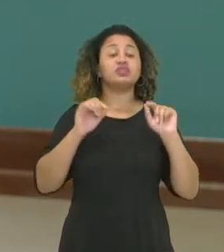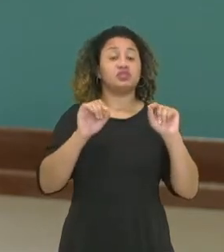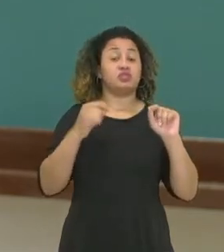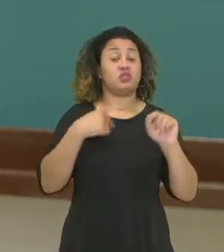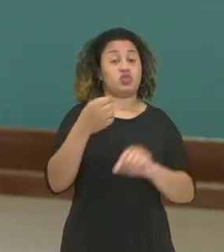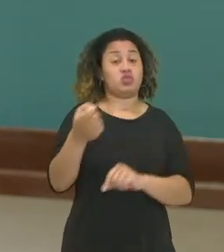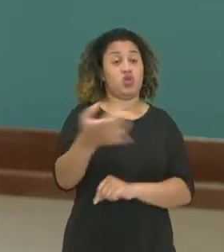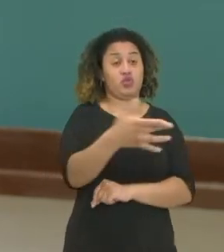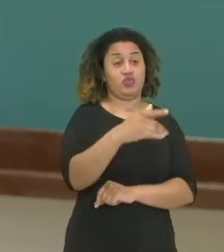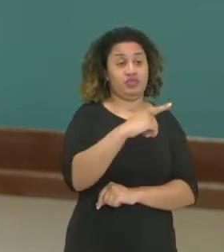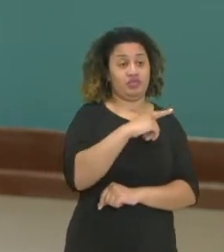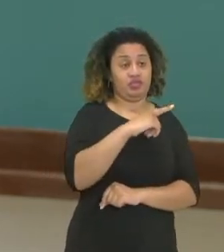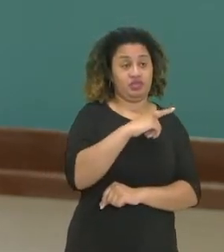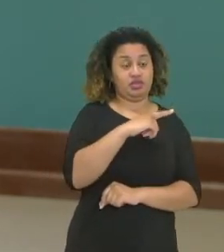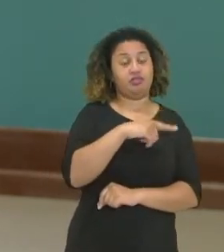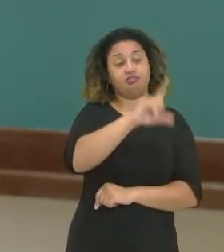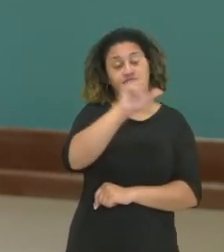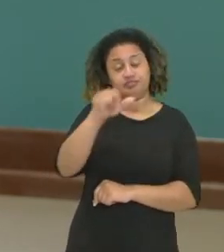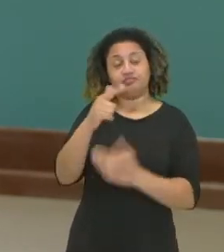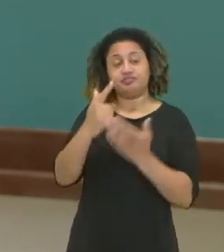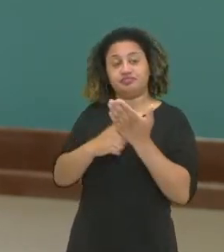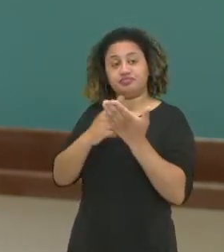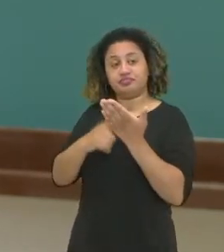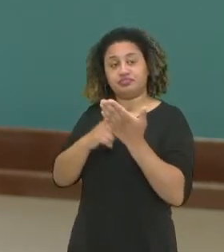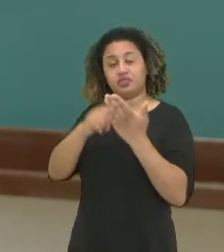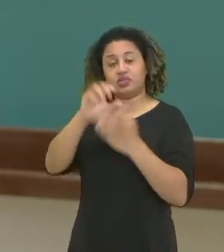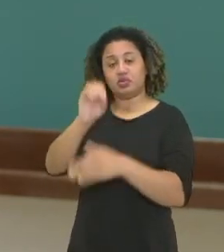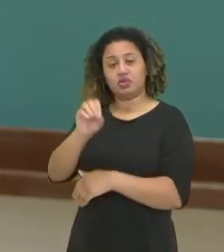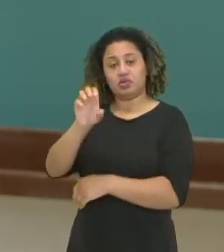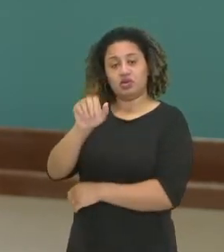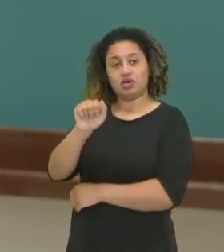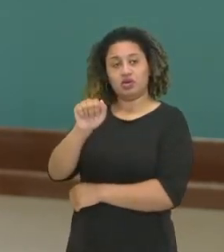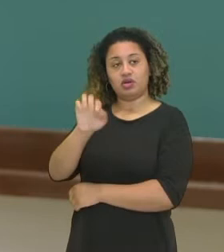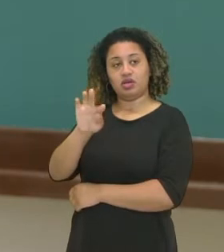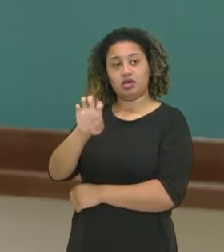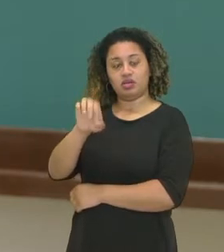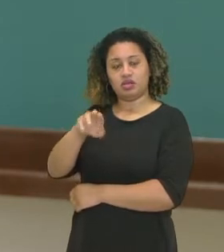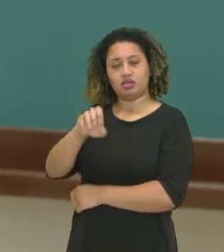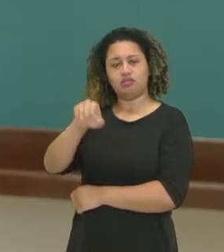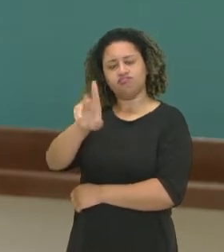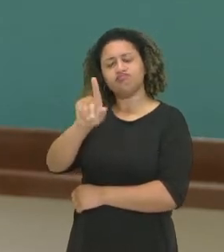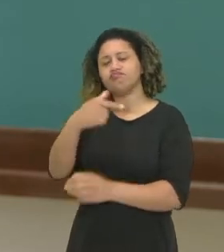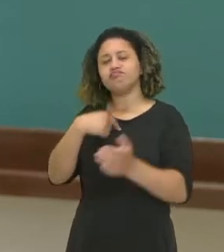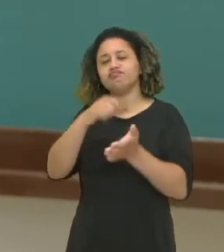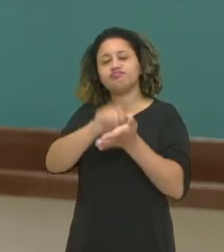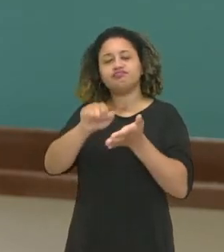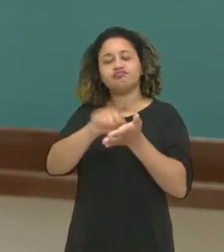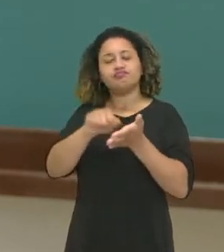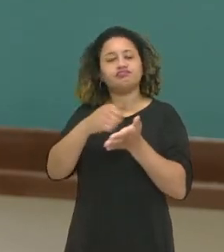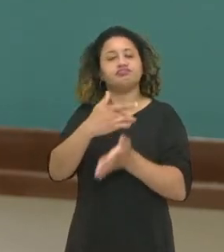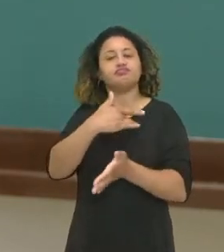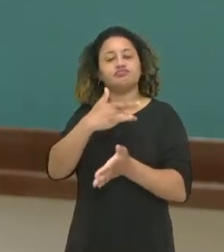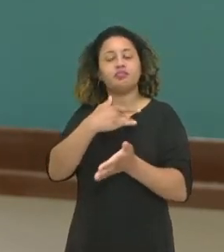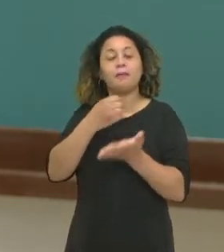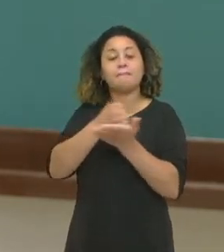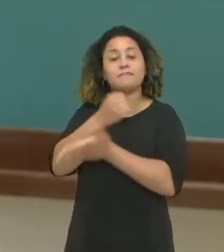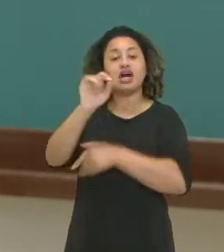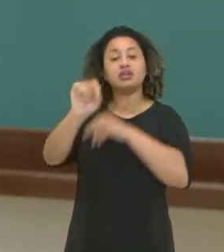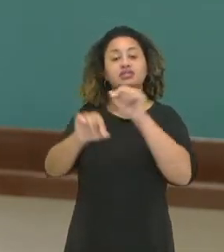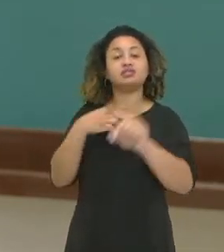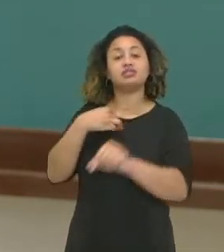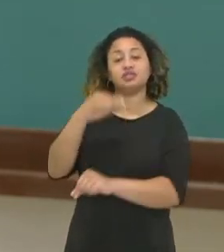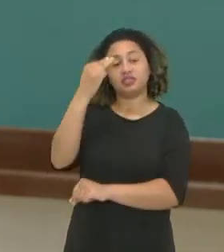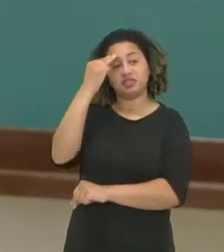moderno. Na obra O Ateneu, ele foi feito um romance com base em memórias. Então, aqui